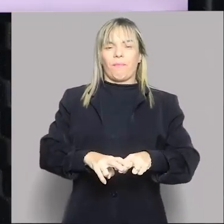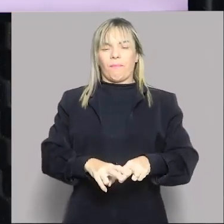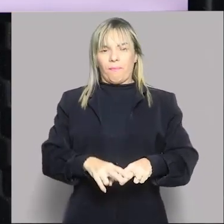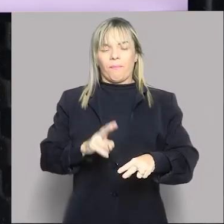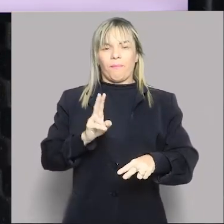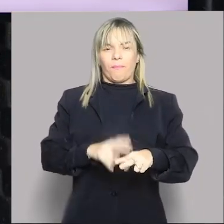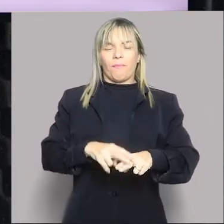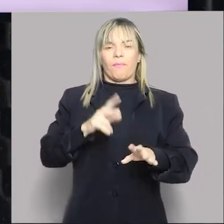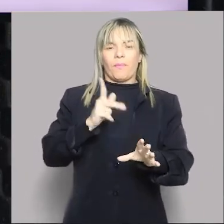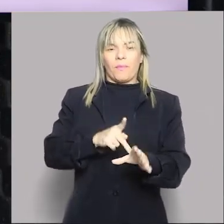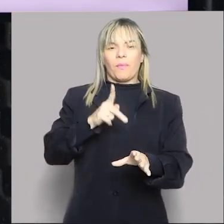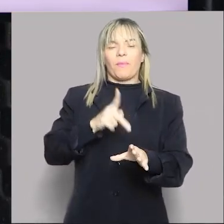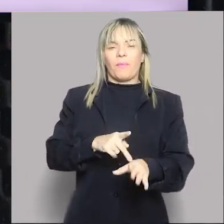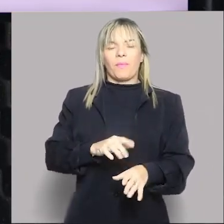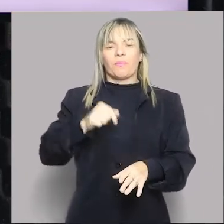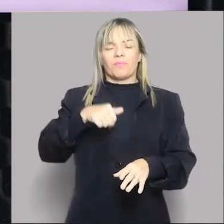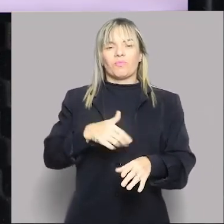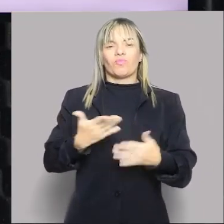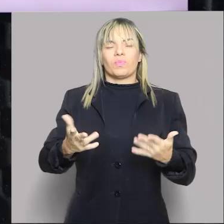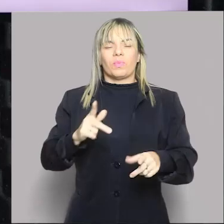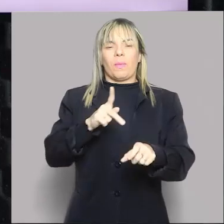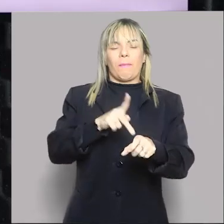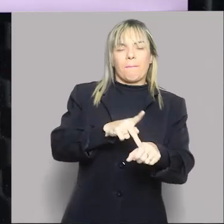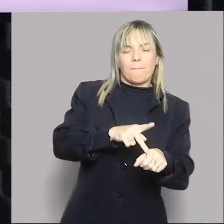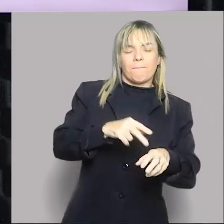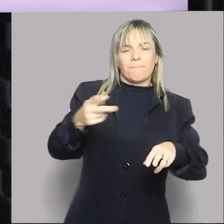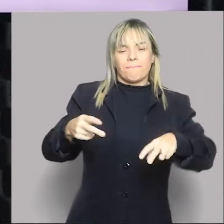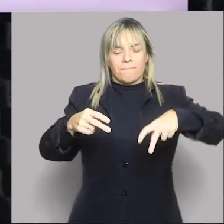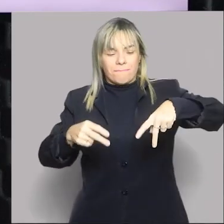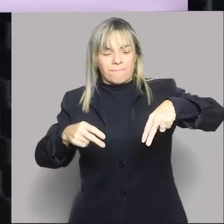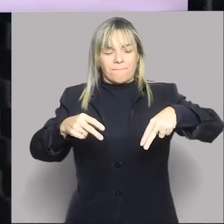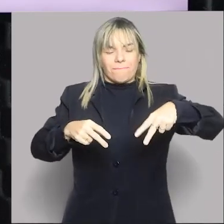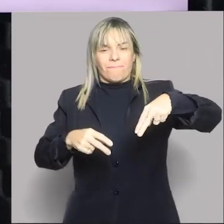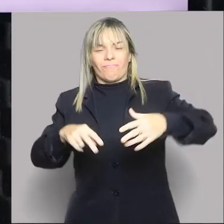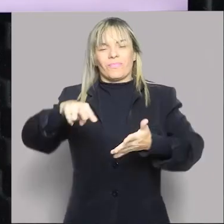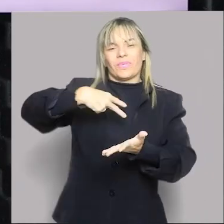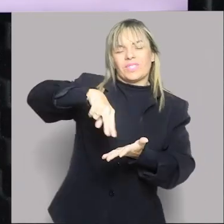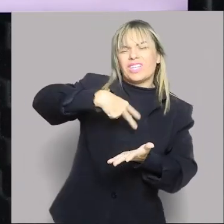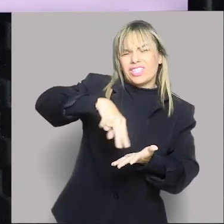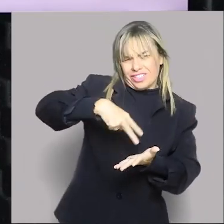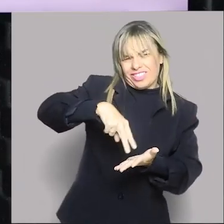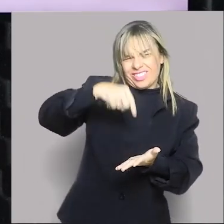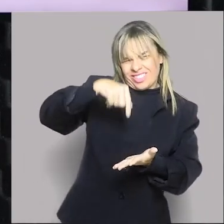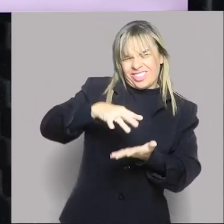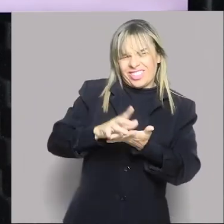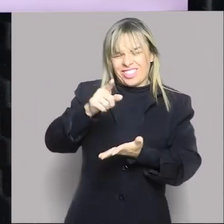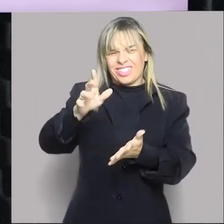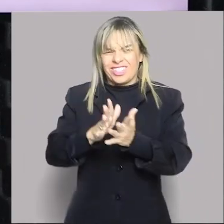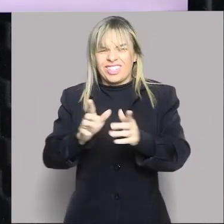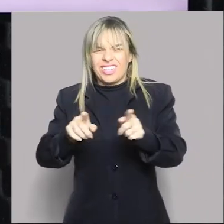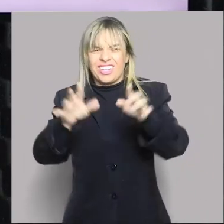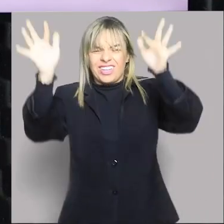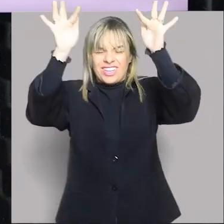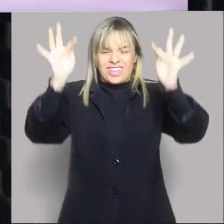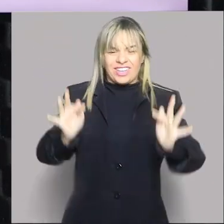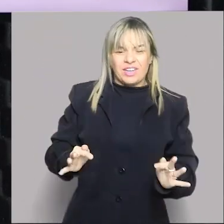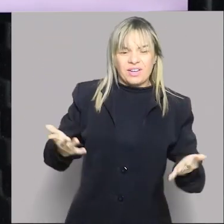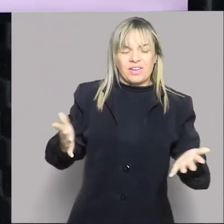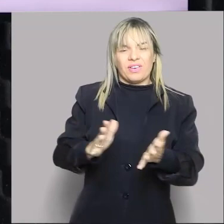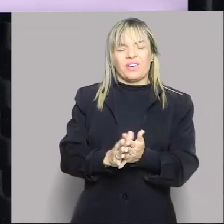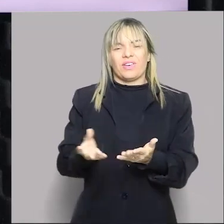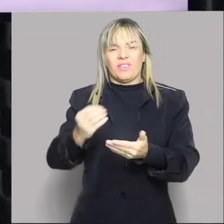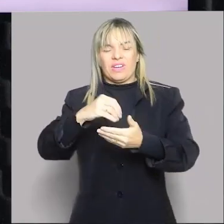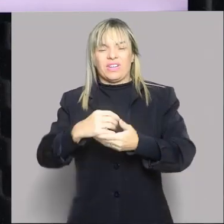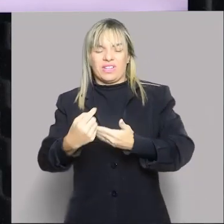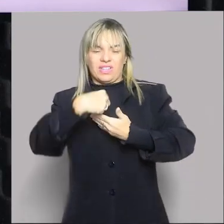Pois é, teu corpo é dançante. Então dance, porque quem dança é feliz. E faz parte da situação, não só porque a dança traz felicidade. É